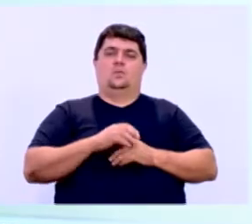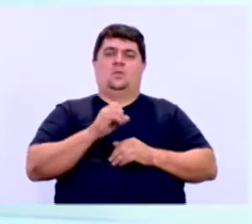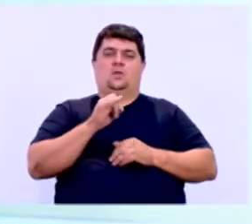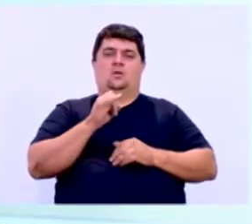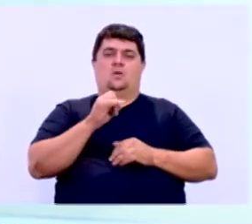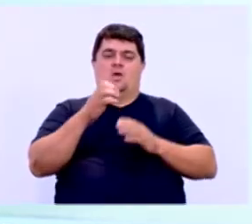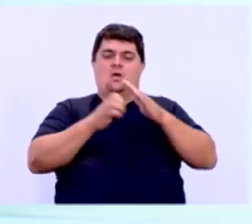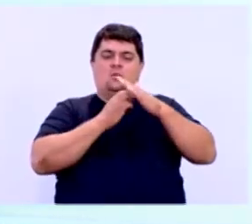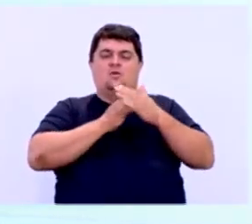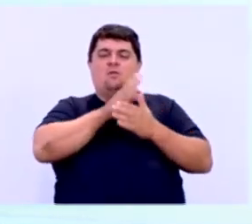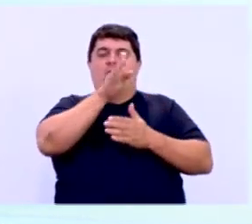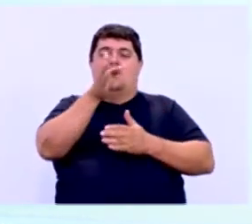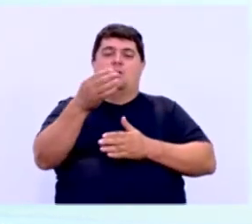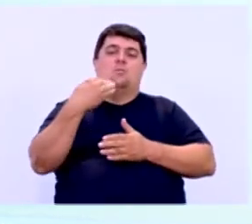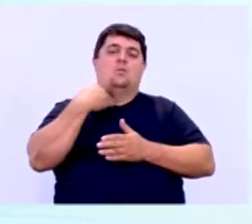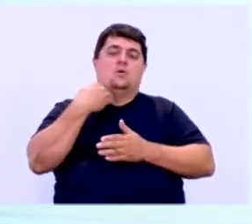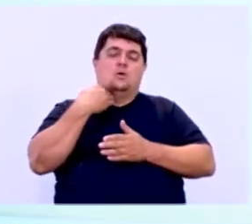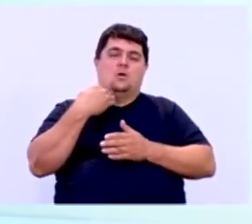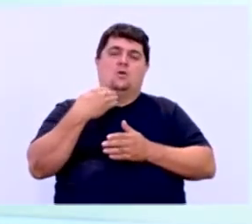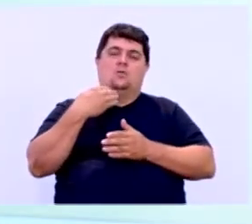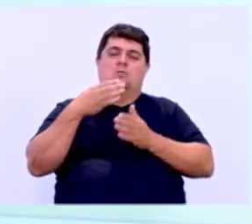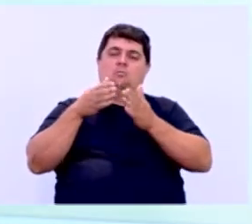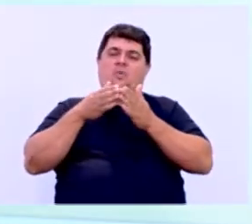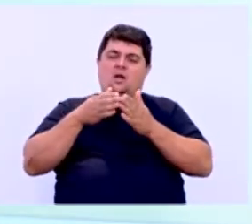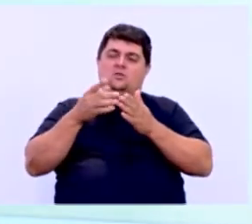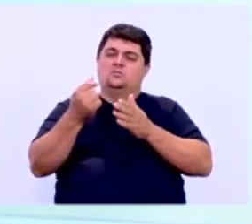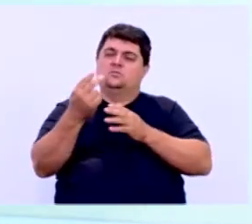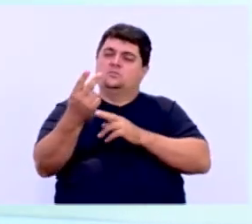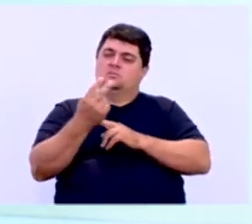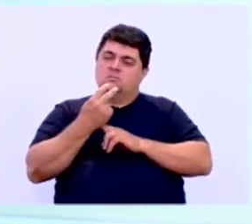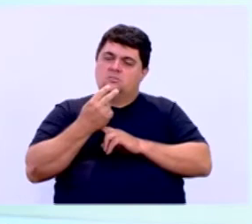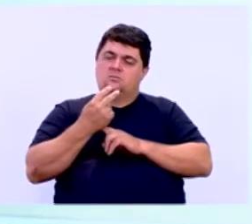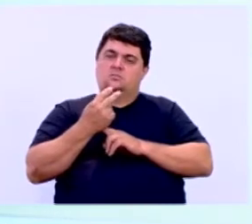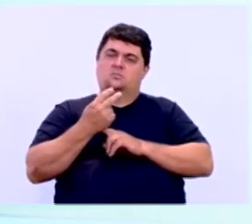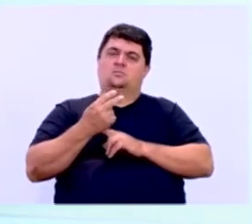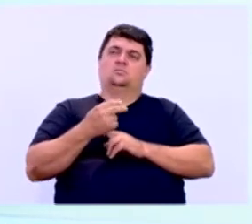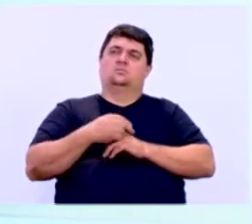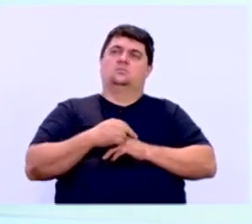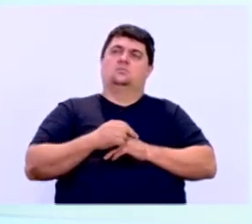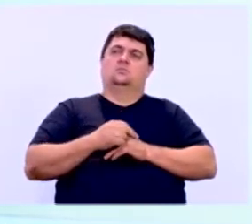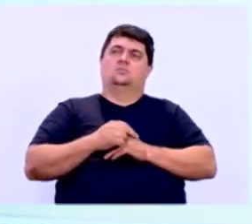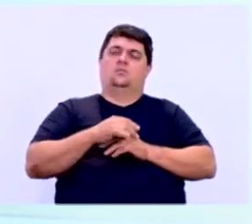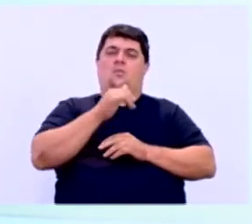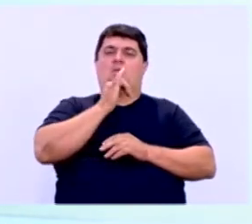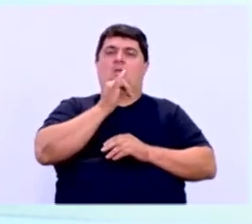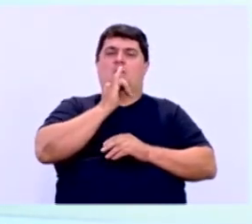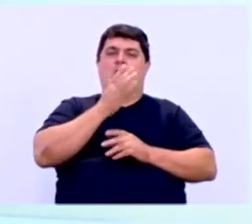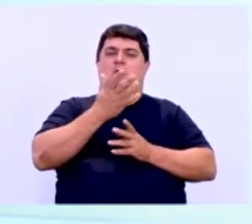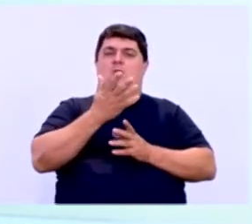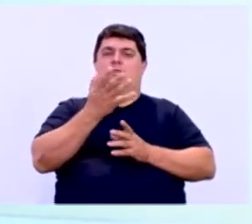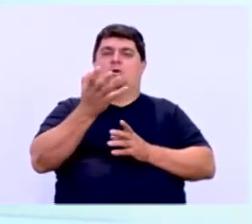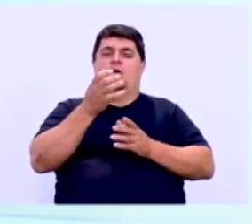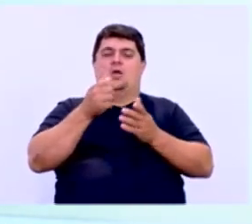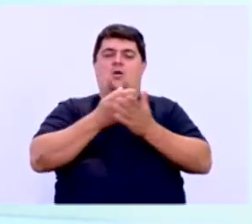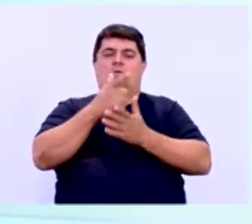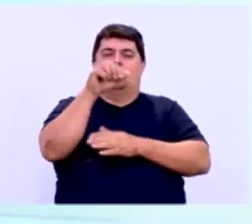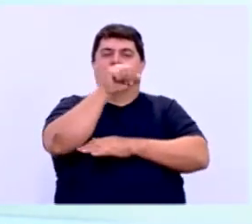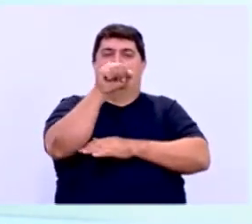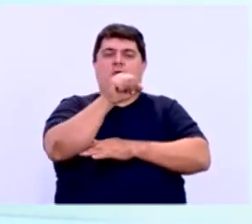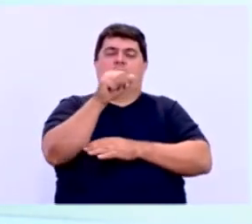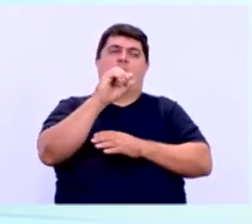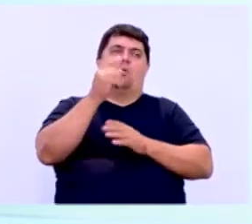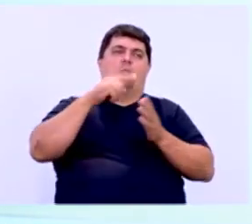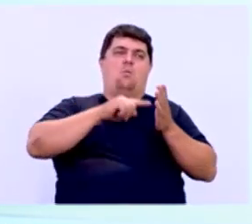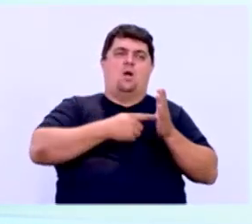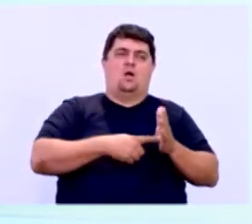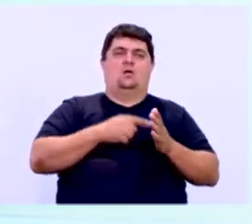vai até um banco, né, e busca um financiamento, como por exemplo, quando a empresa quer comprar veículos ou quer comprar